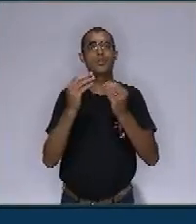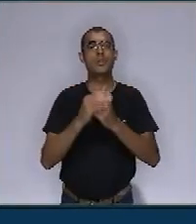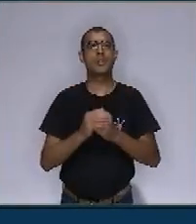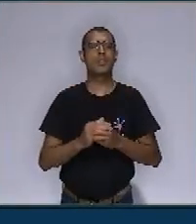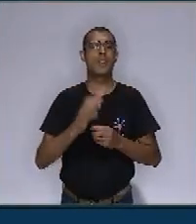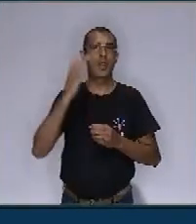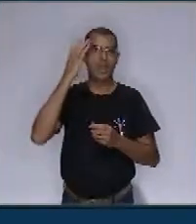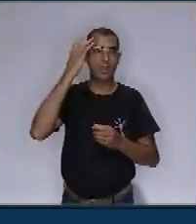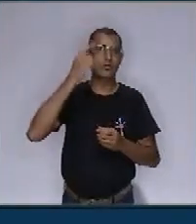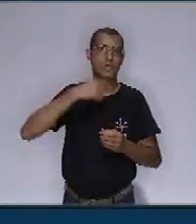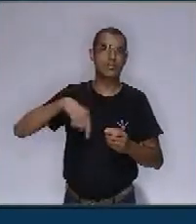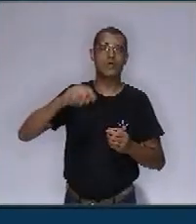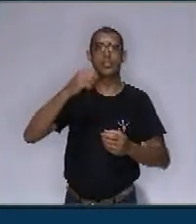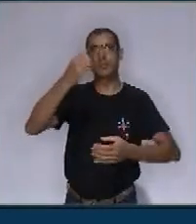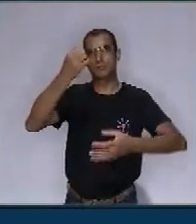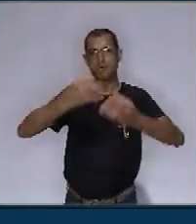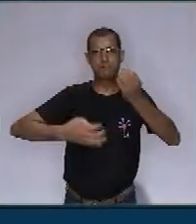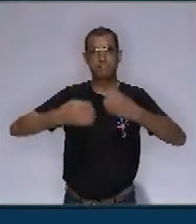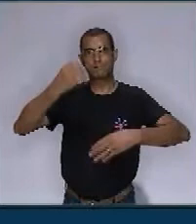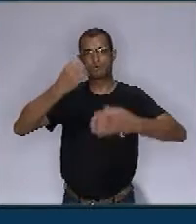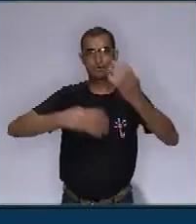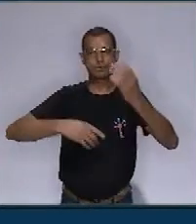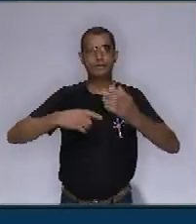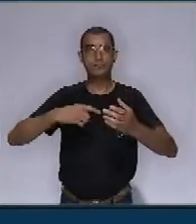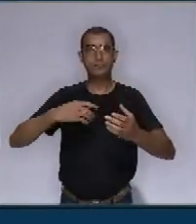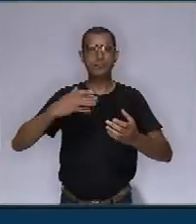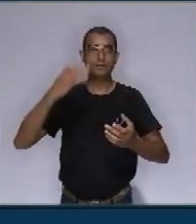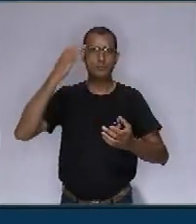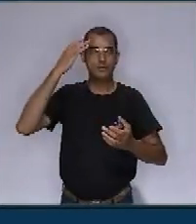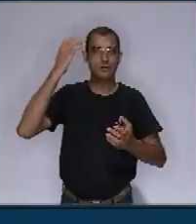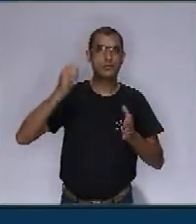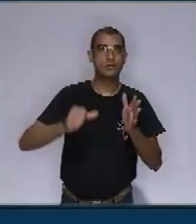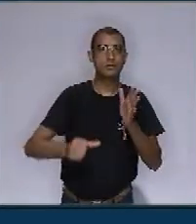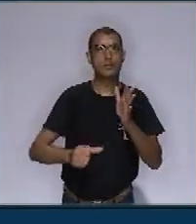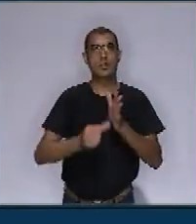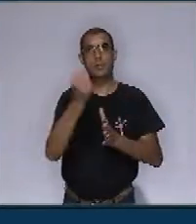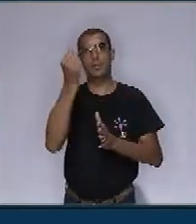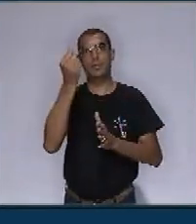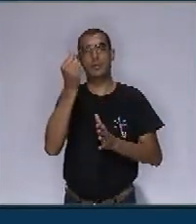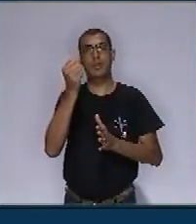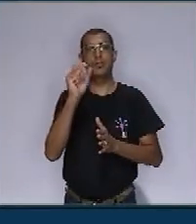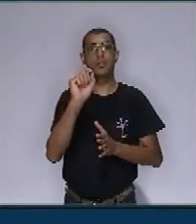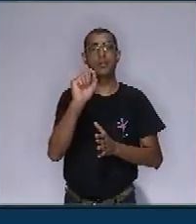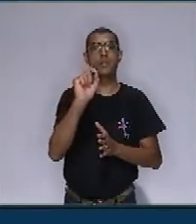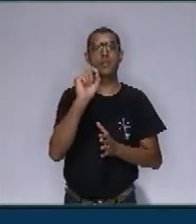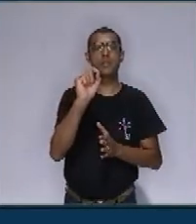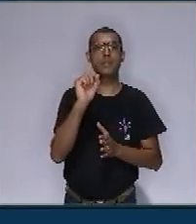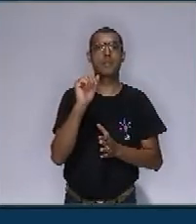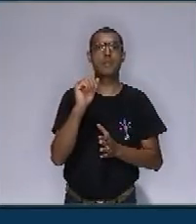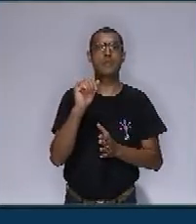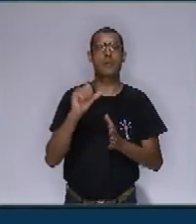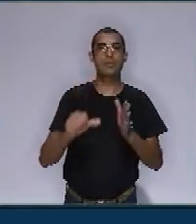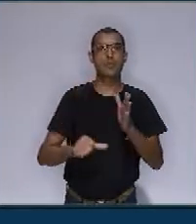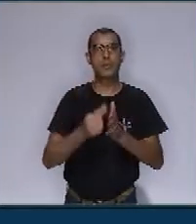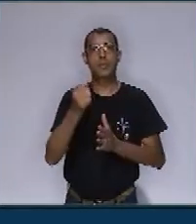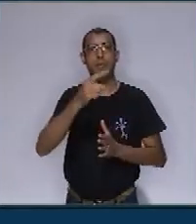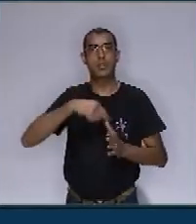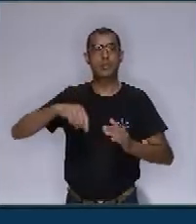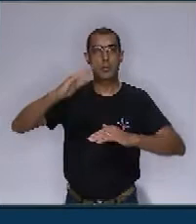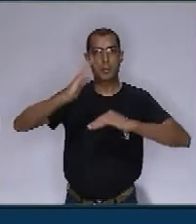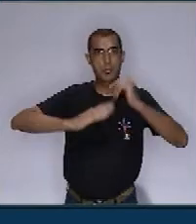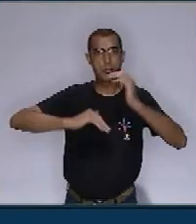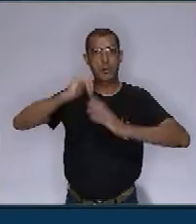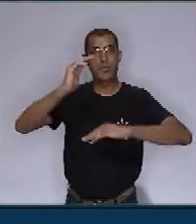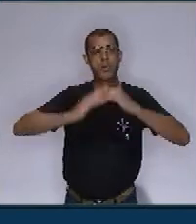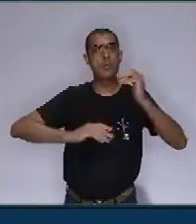está ouvindo aqui, né? Acho que a primeira etapa para a gente ter mais talentos no Brasil,